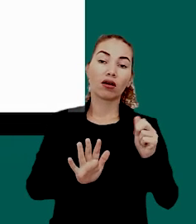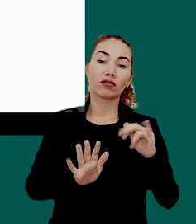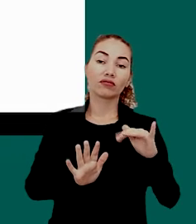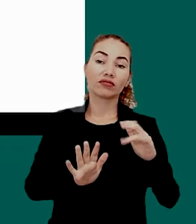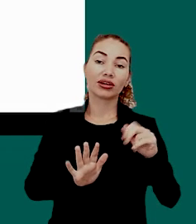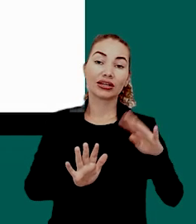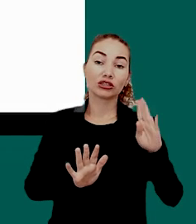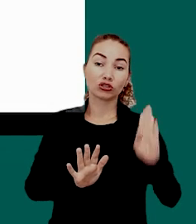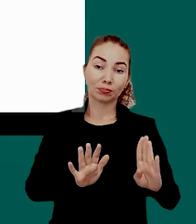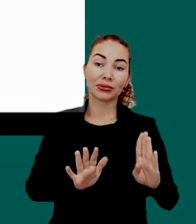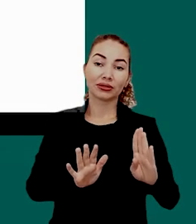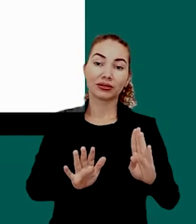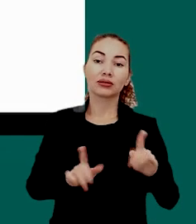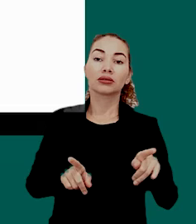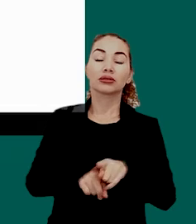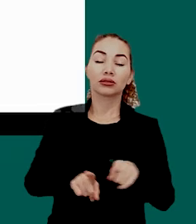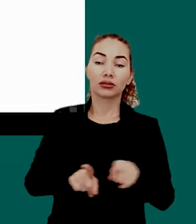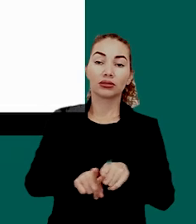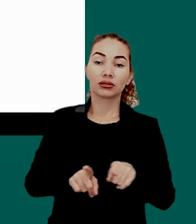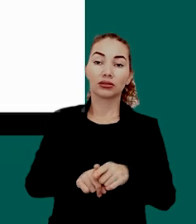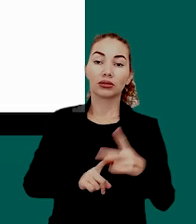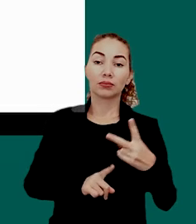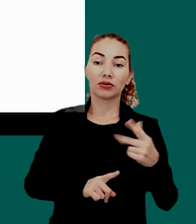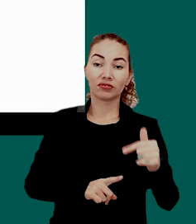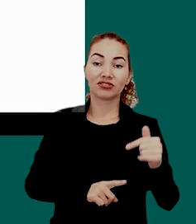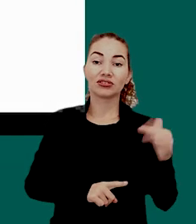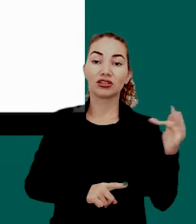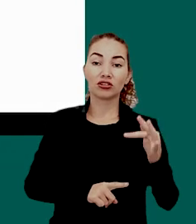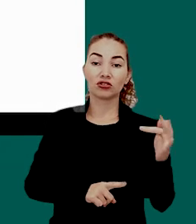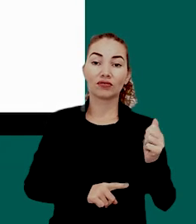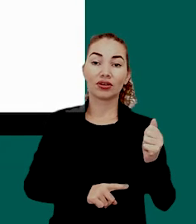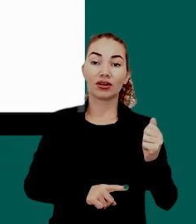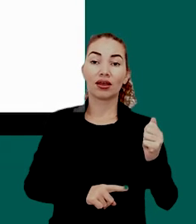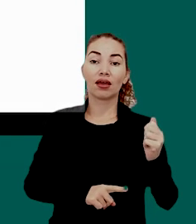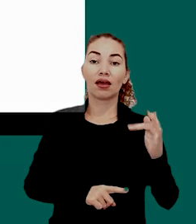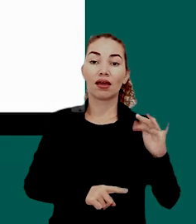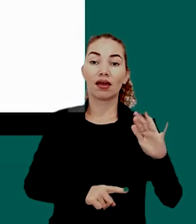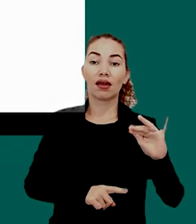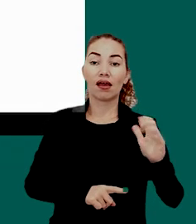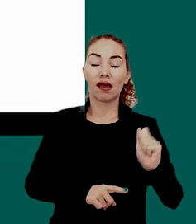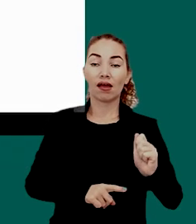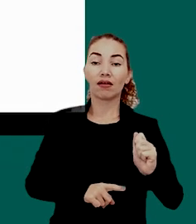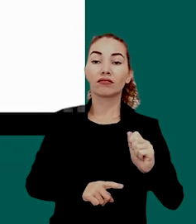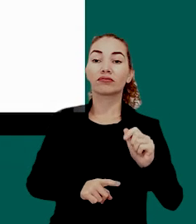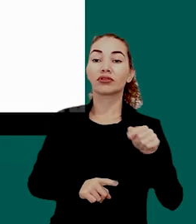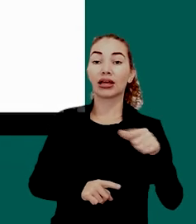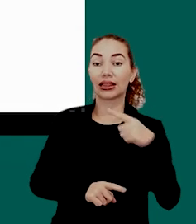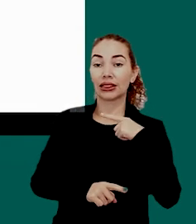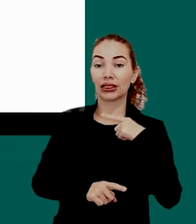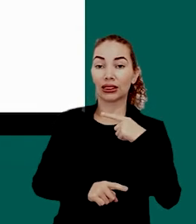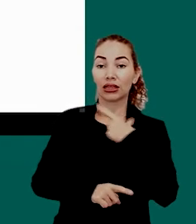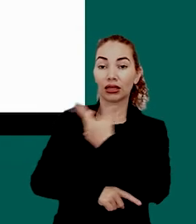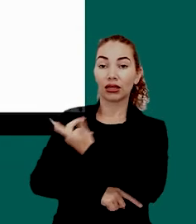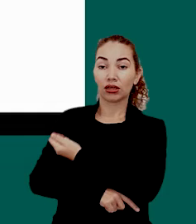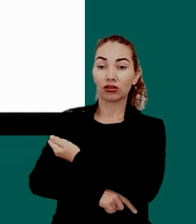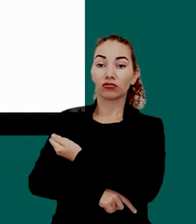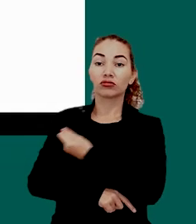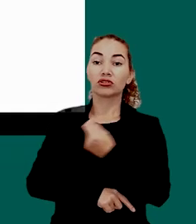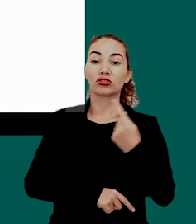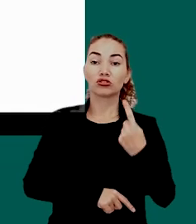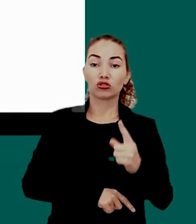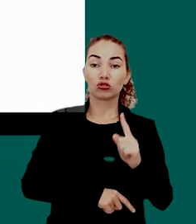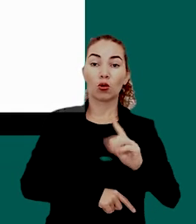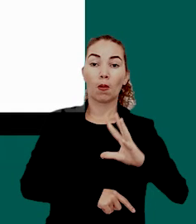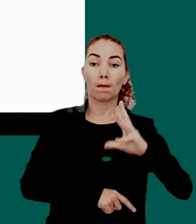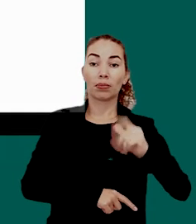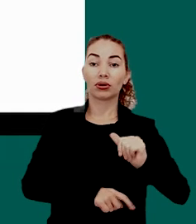B1351, né, e em 7 de fevereiro de 2021 a África do Sul dispensou cerca de 1 milhão de doses da vacina que eles tinham, né, eles acabaram tentando